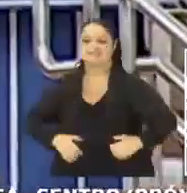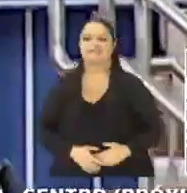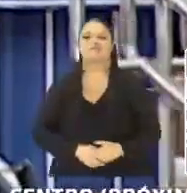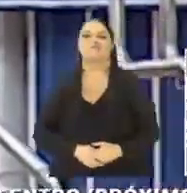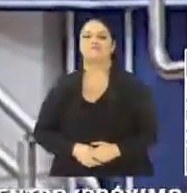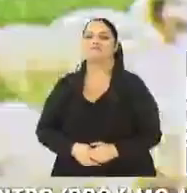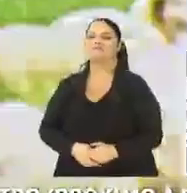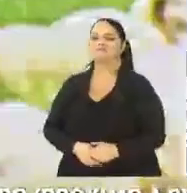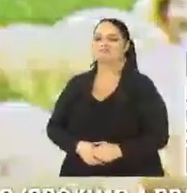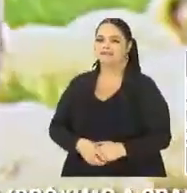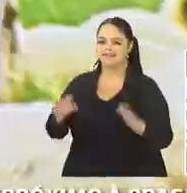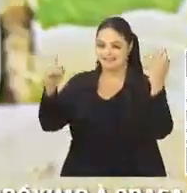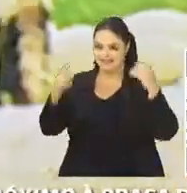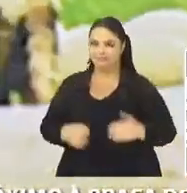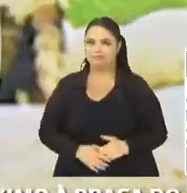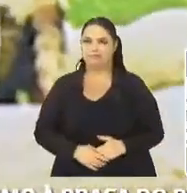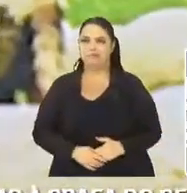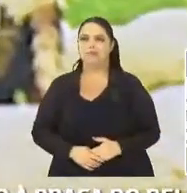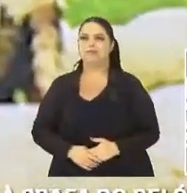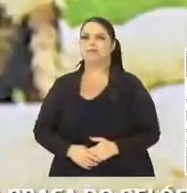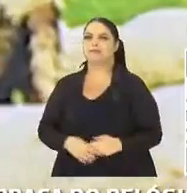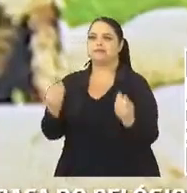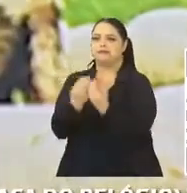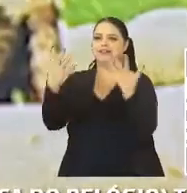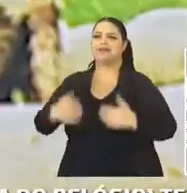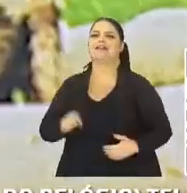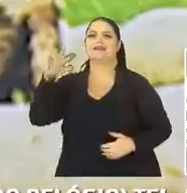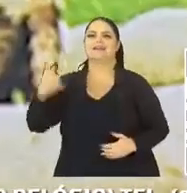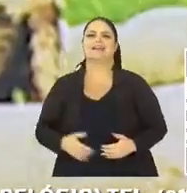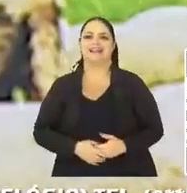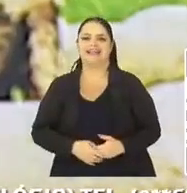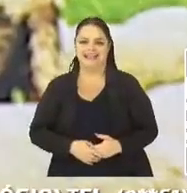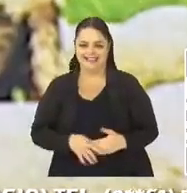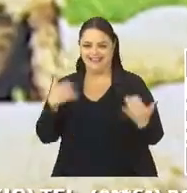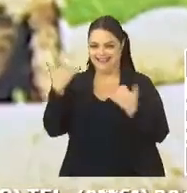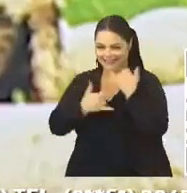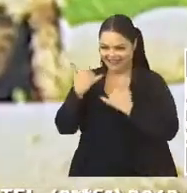Ele deu muita sorte. Aliás, o milagre aconteceu na vida dele, sabia?